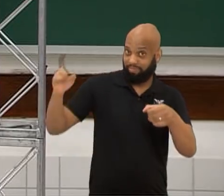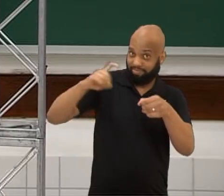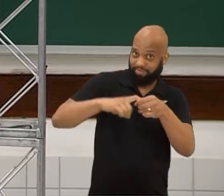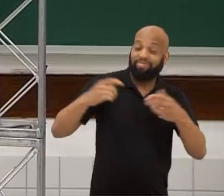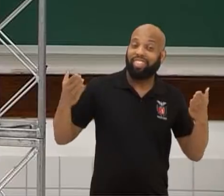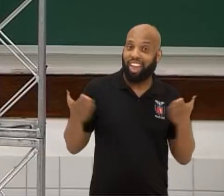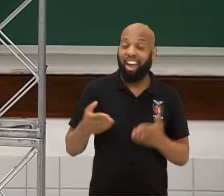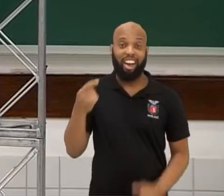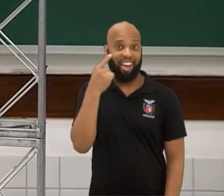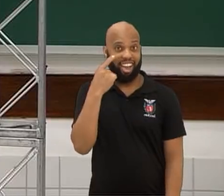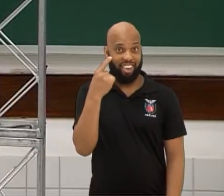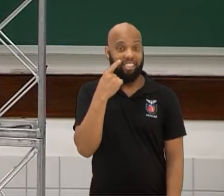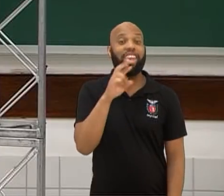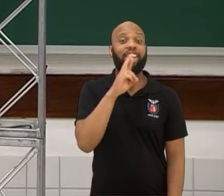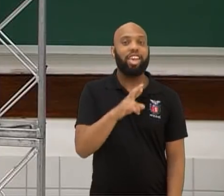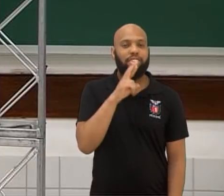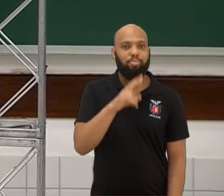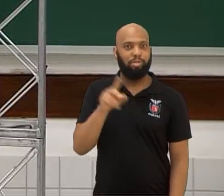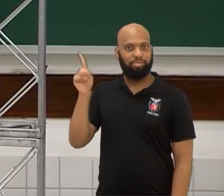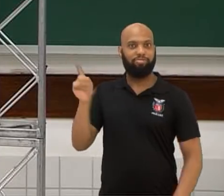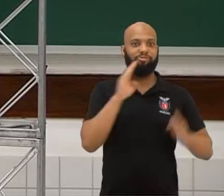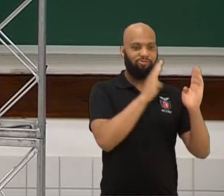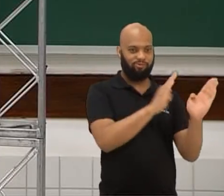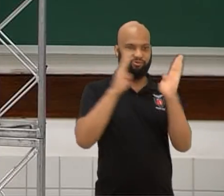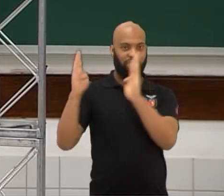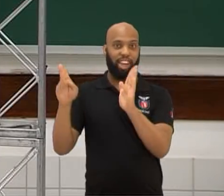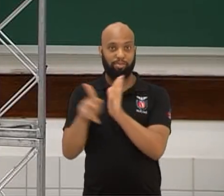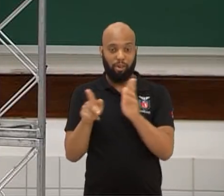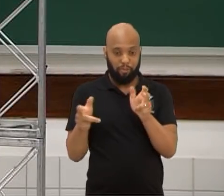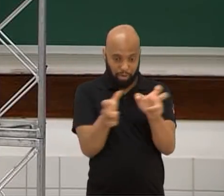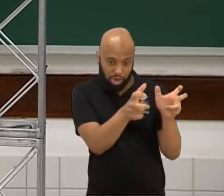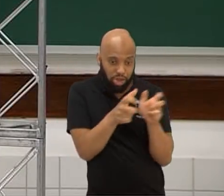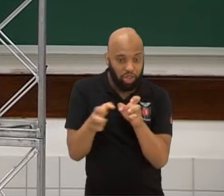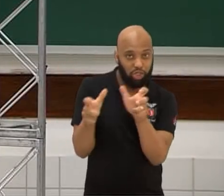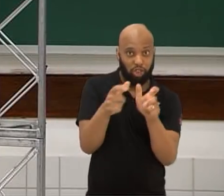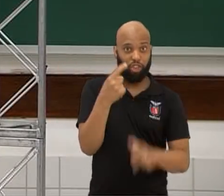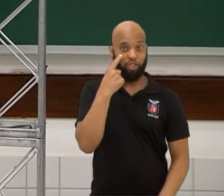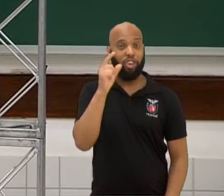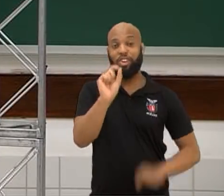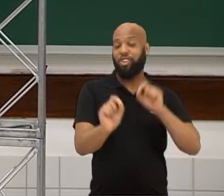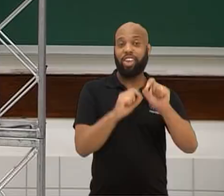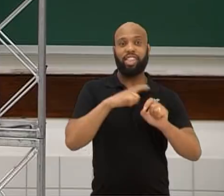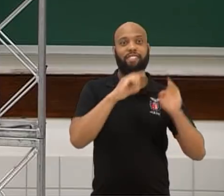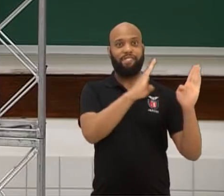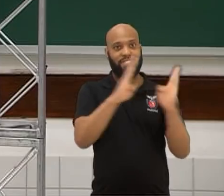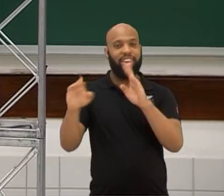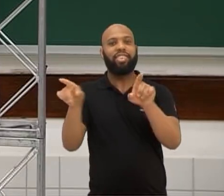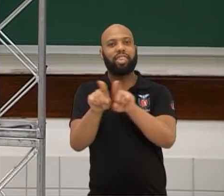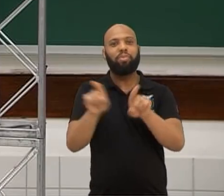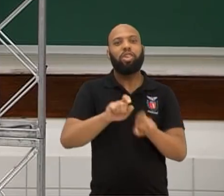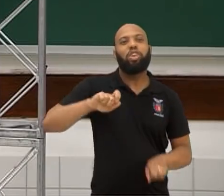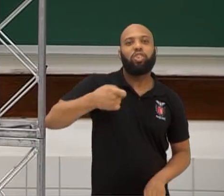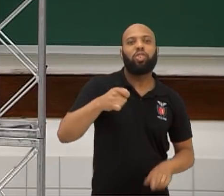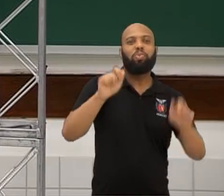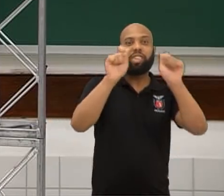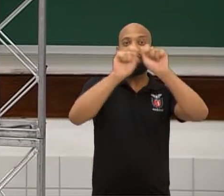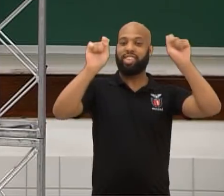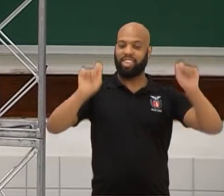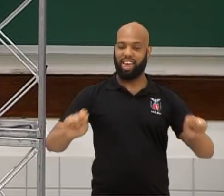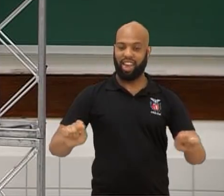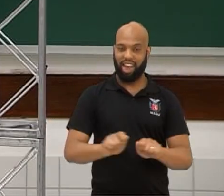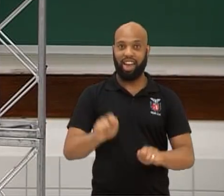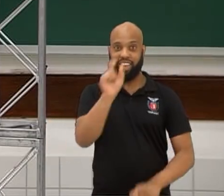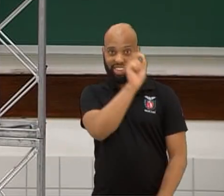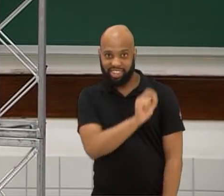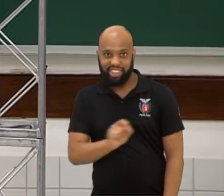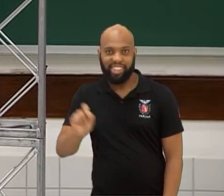Voltamos. Então, vamos resolver mais essa fase do jogo? Vejamos aqui que essa fase também fala da área do círculo, que a professora está